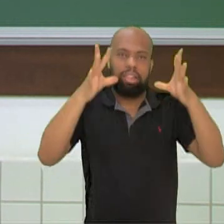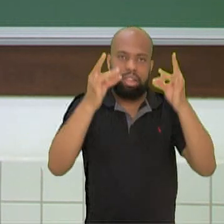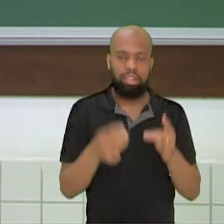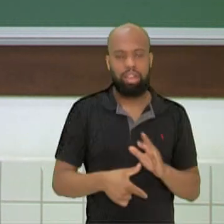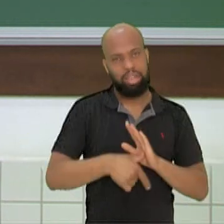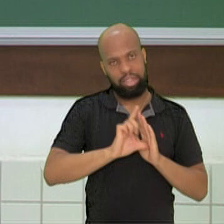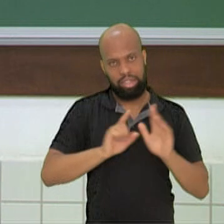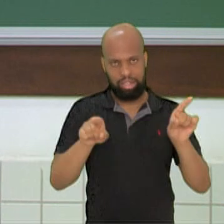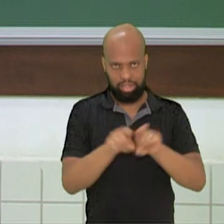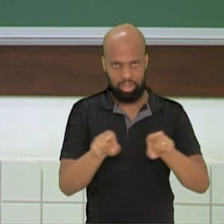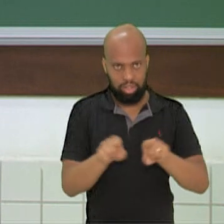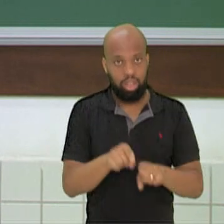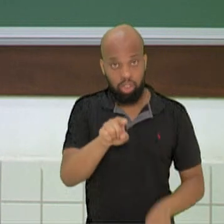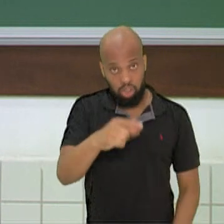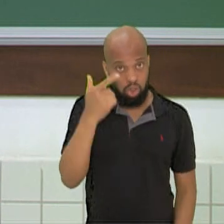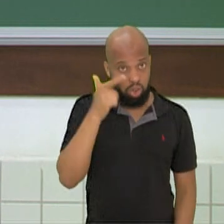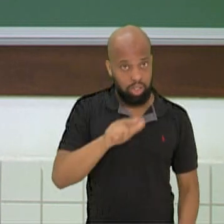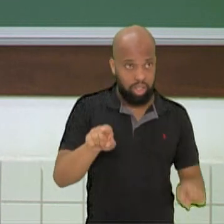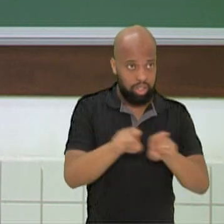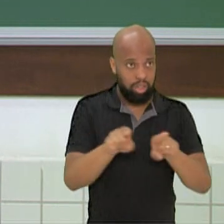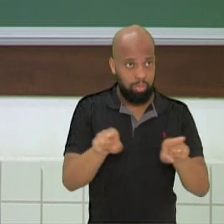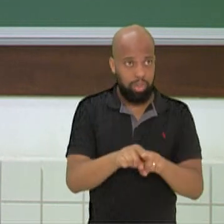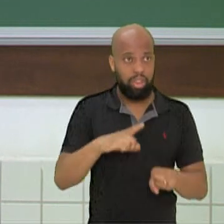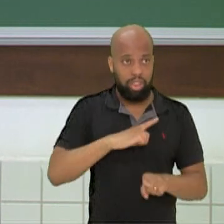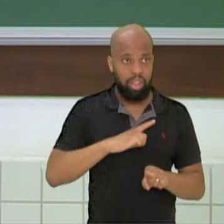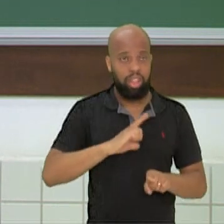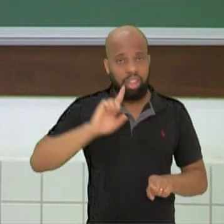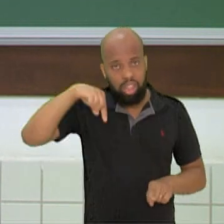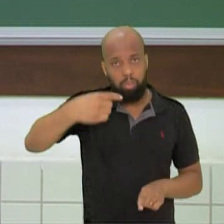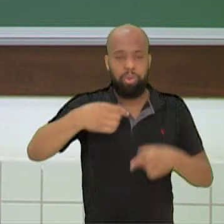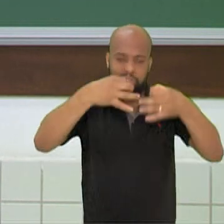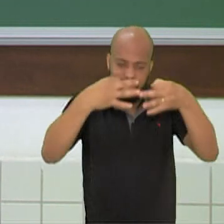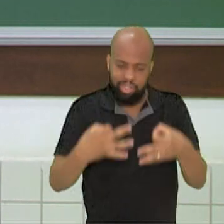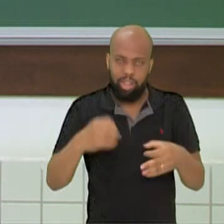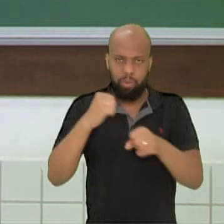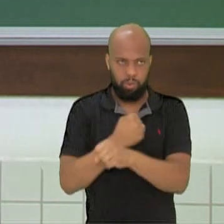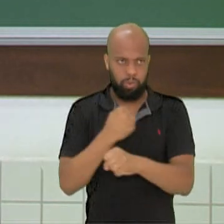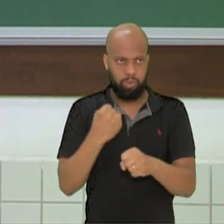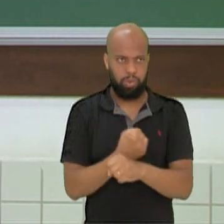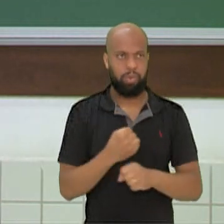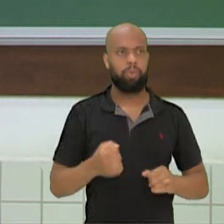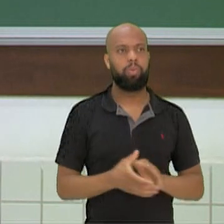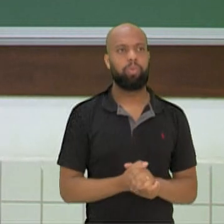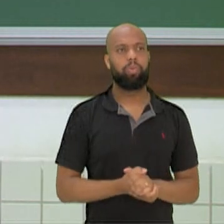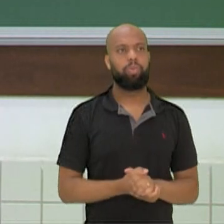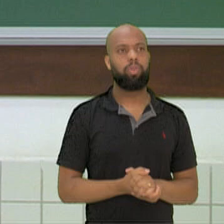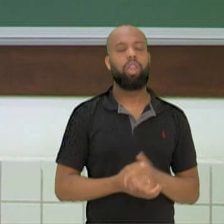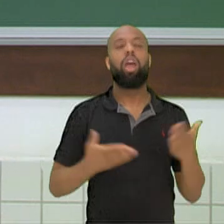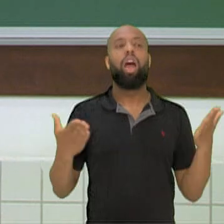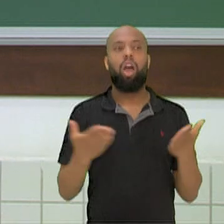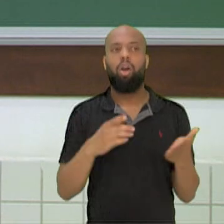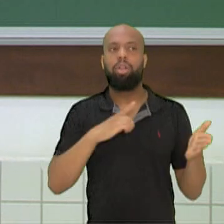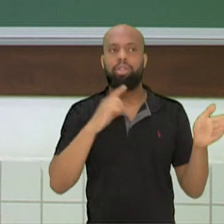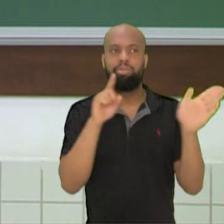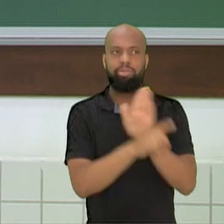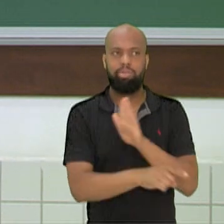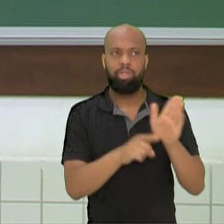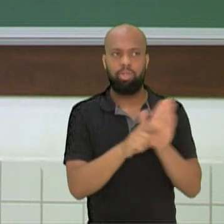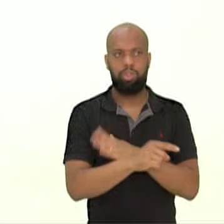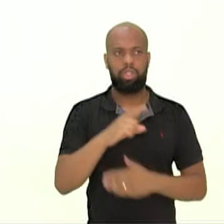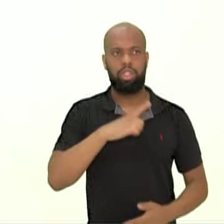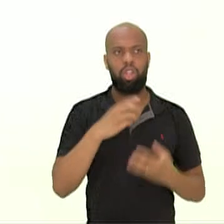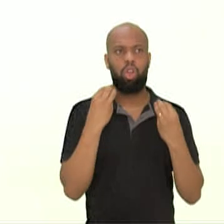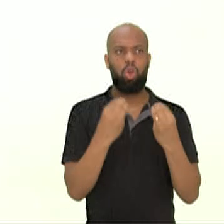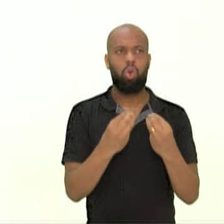antes, para que você consiga estar trabalhando com muita ênfase na sequência, ok? Vamos ali a tela novamente? Então, olha que a gente vai ter um exercício aqui,